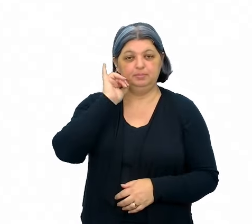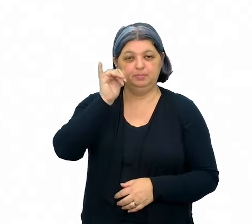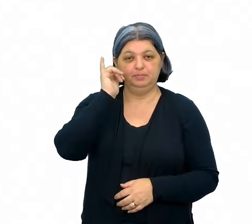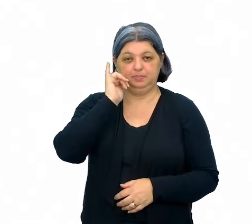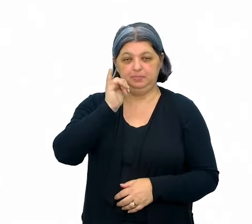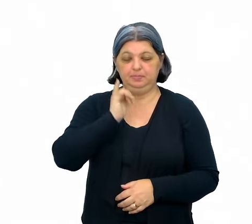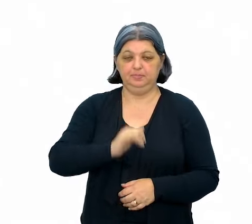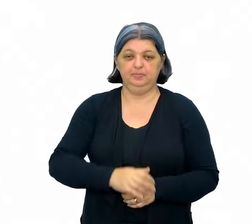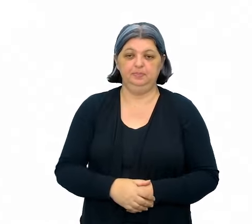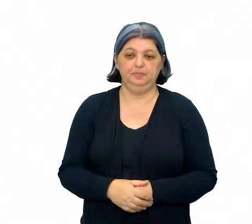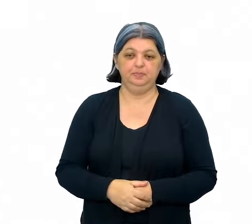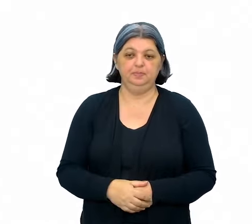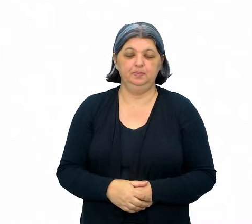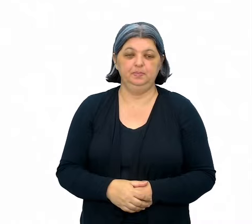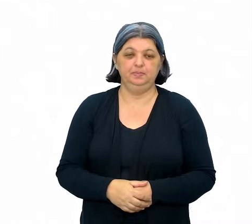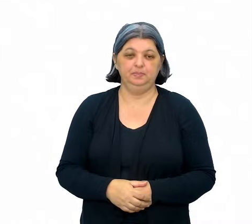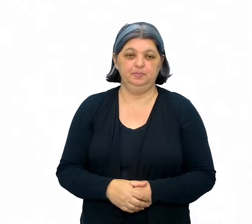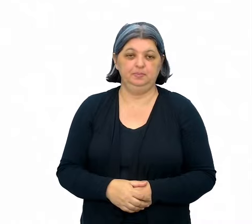narrativa.